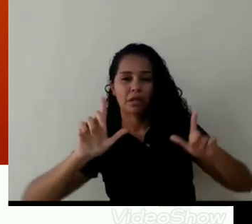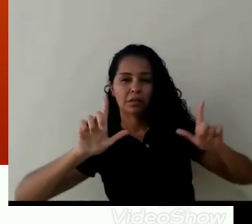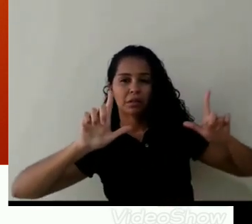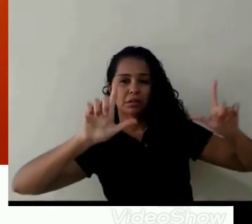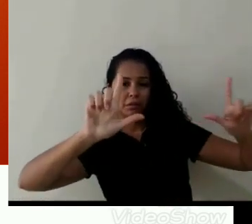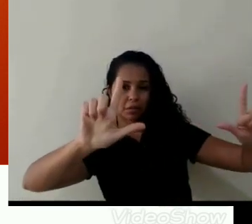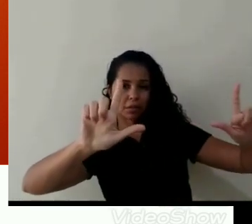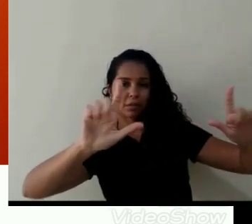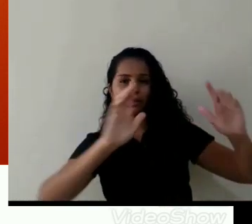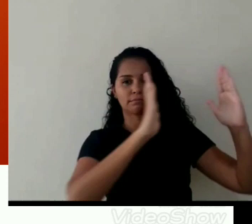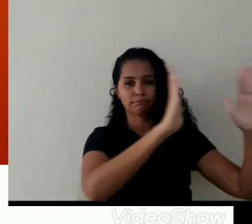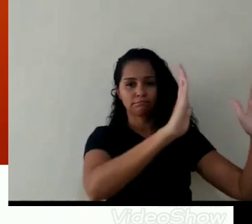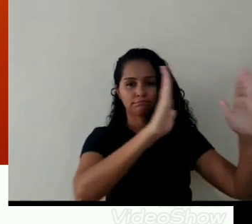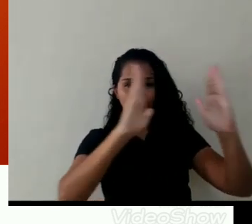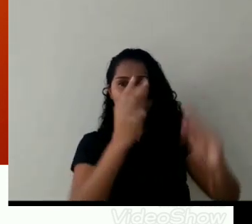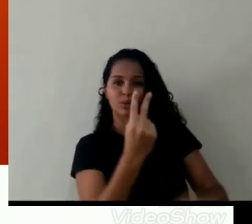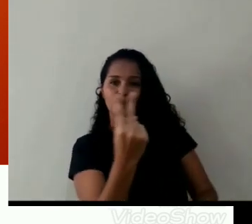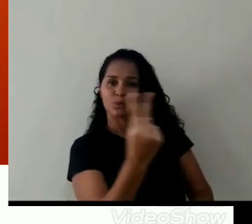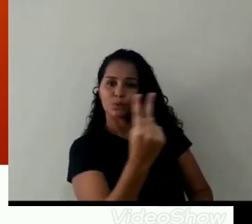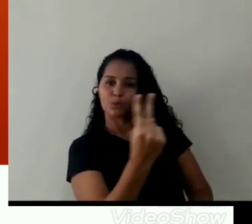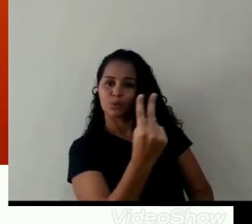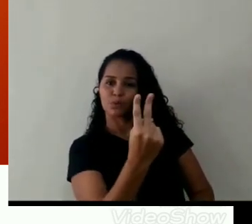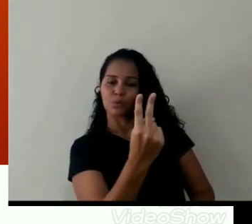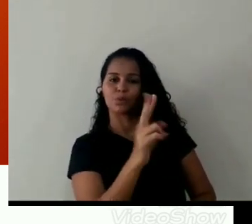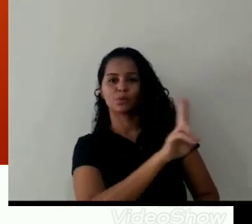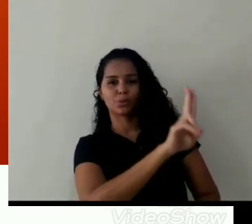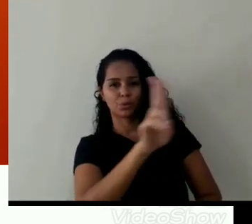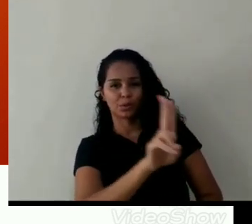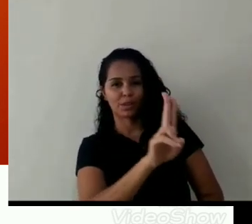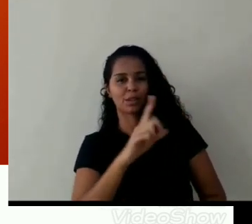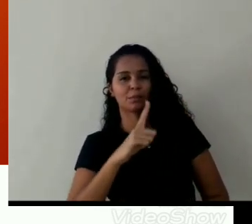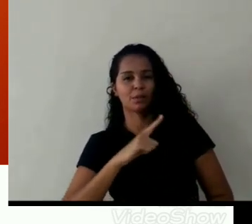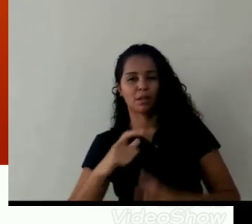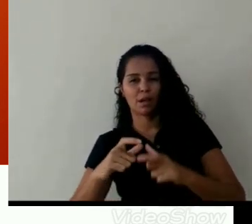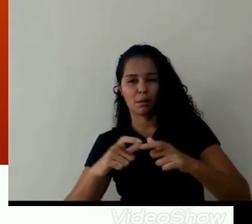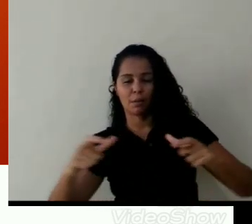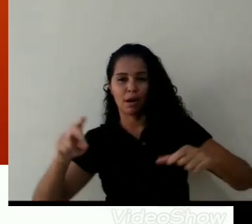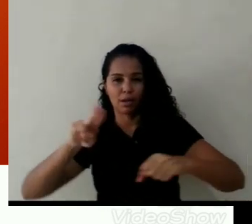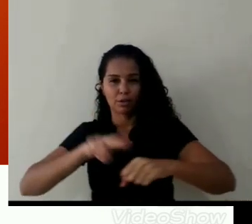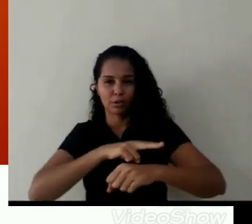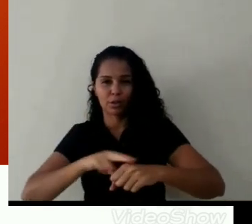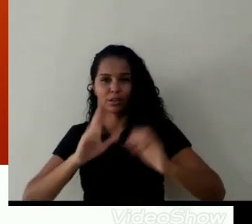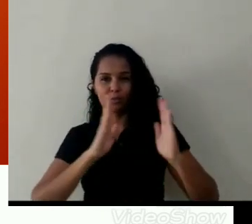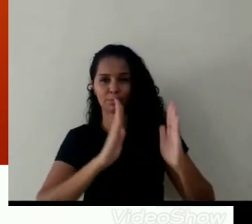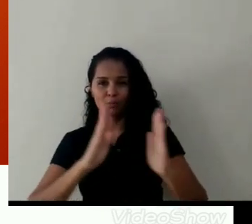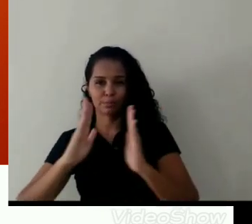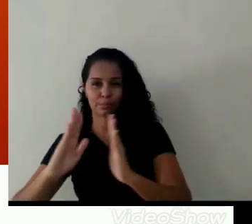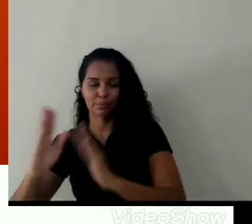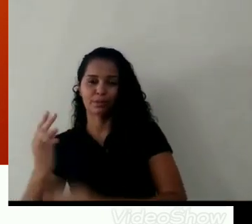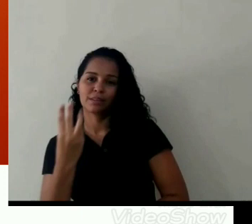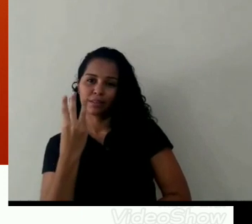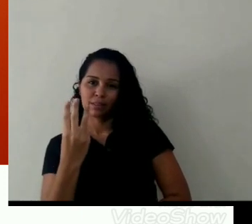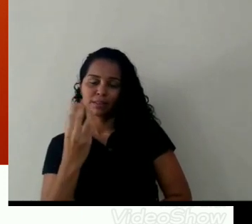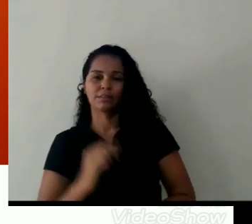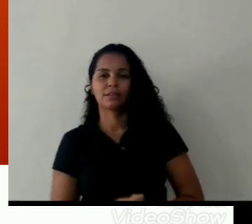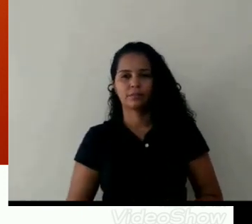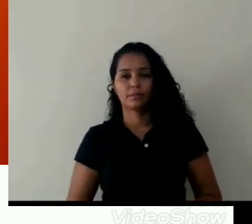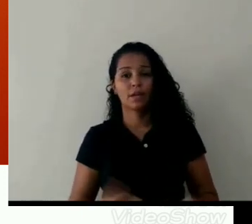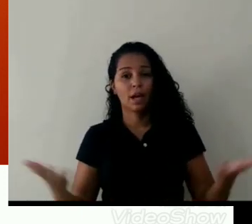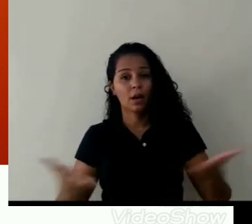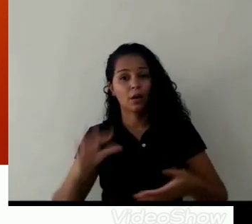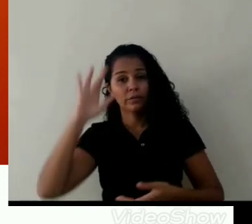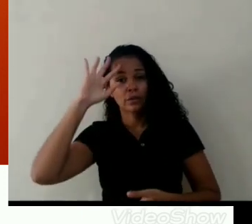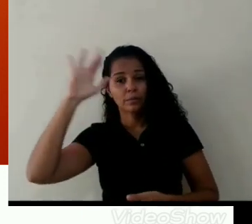das 3 partes em que a barra de chocolate foi dividida. Vamos agora imaginar essa barra dividida em 6 pedaços